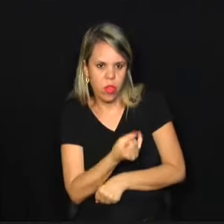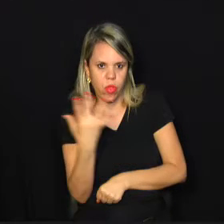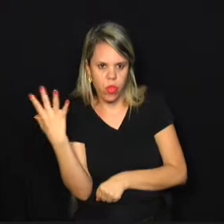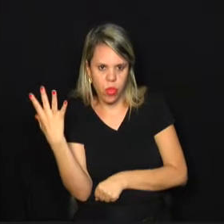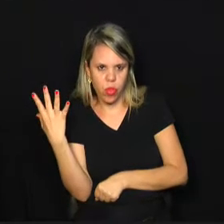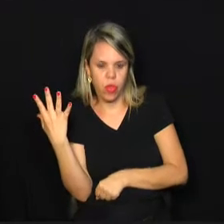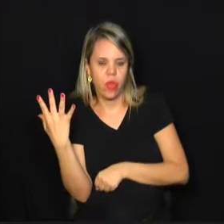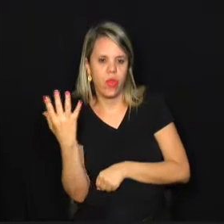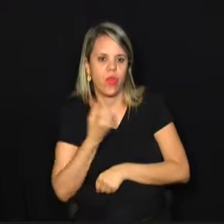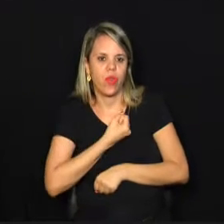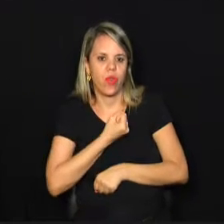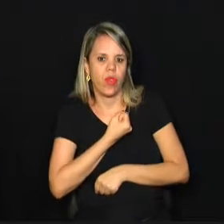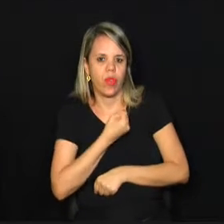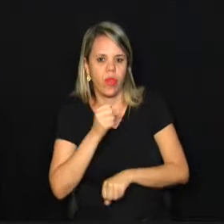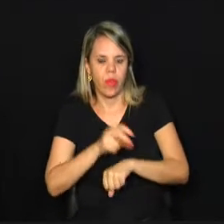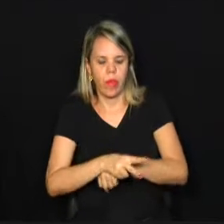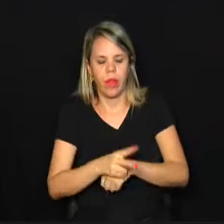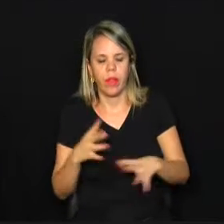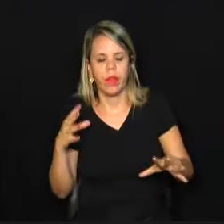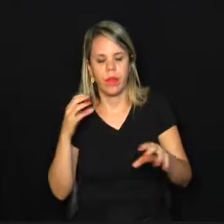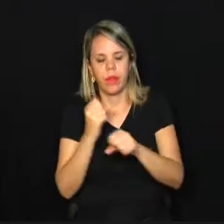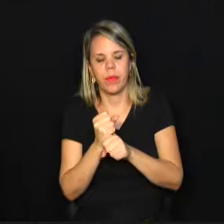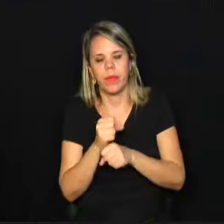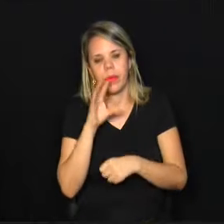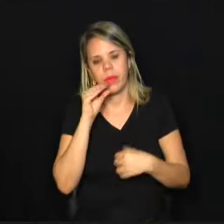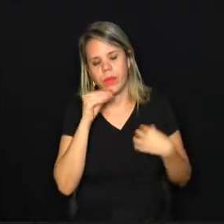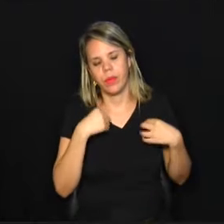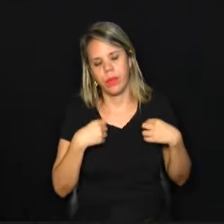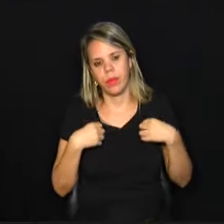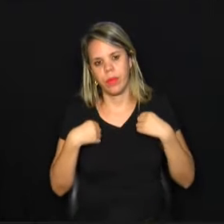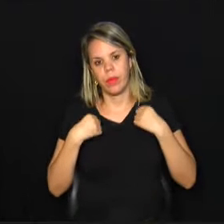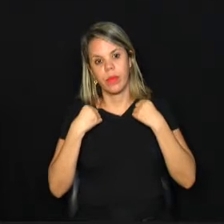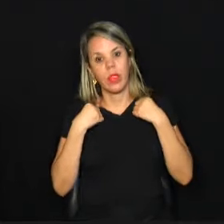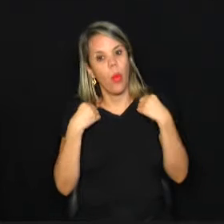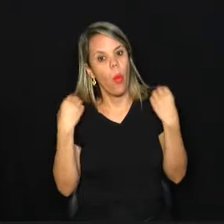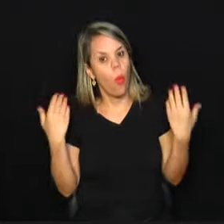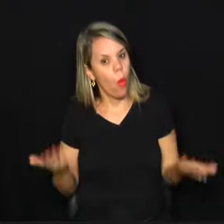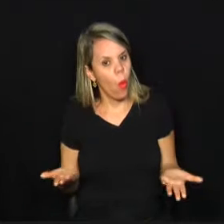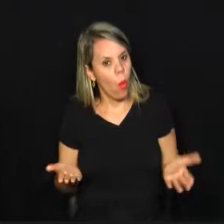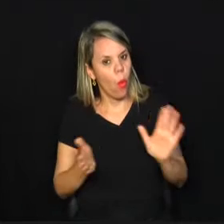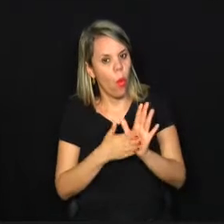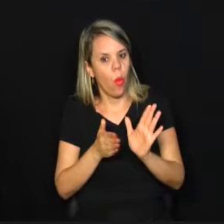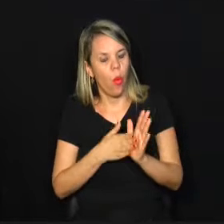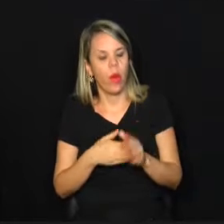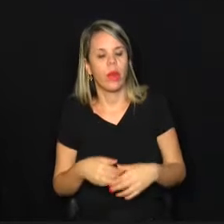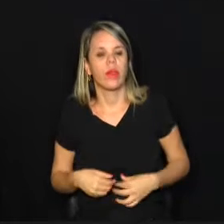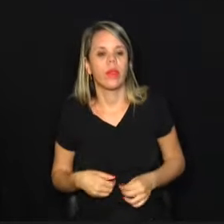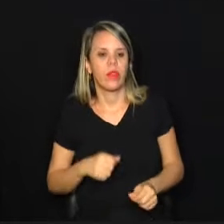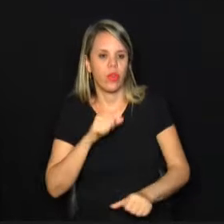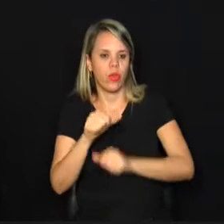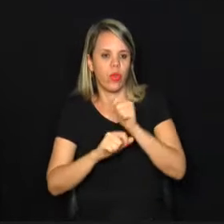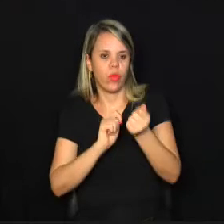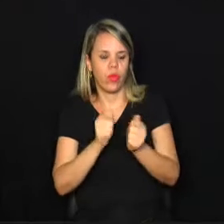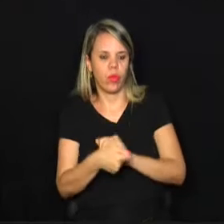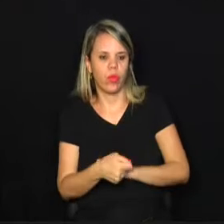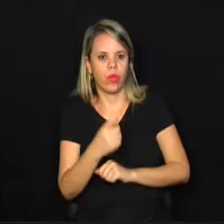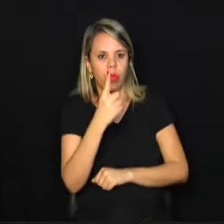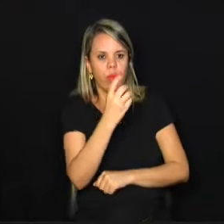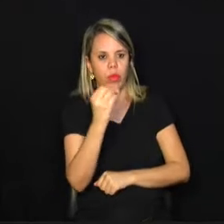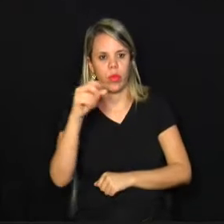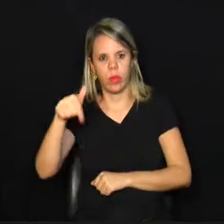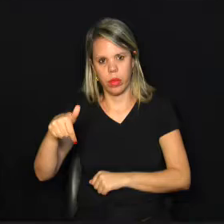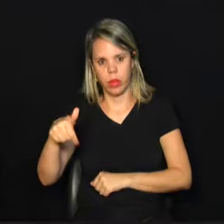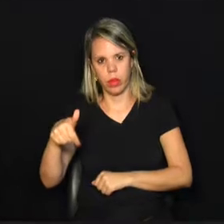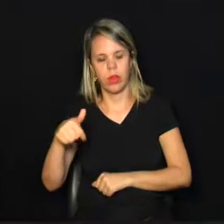proporcionalidade de número do total de funcionários. Então, qual que é a nossa proposta? Transformamos esses 107 cargos